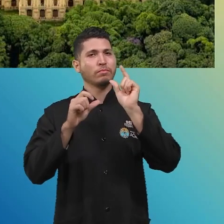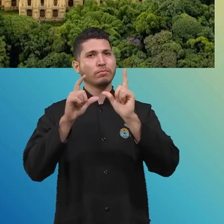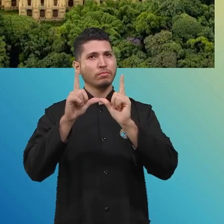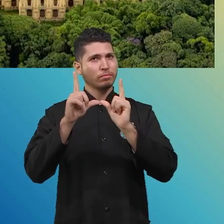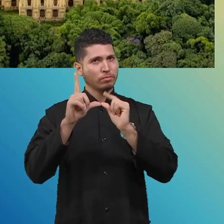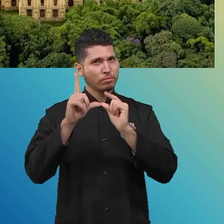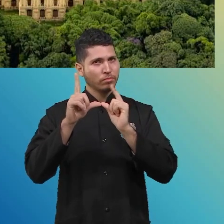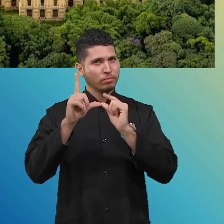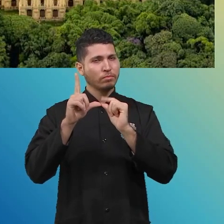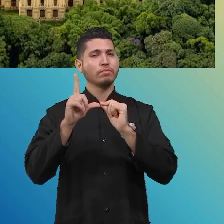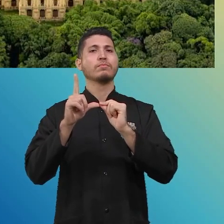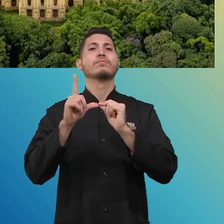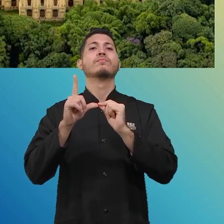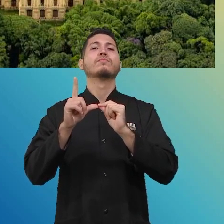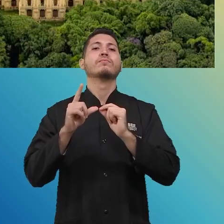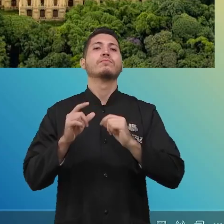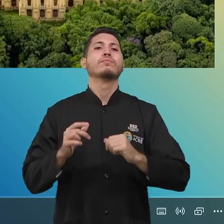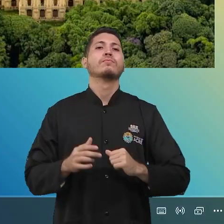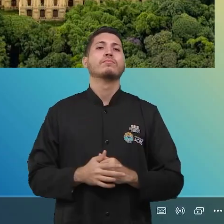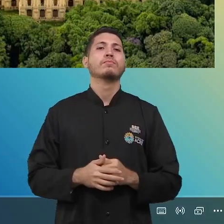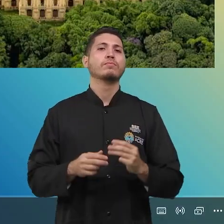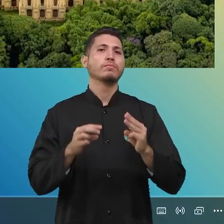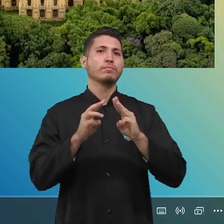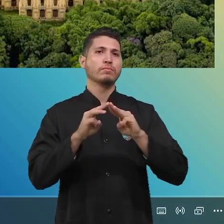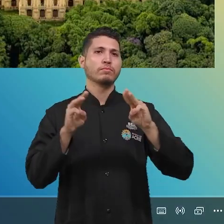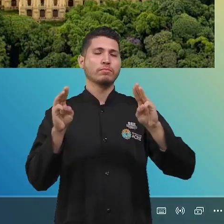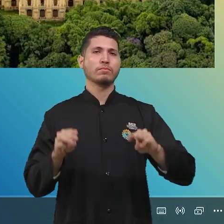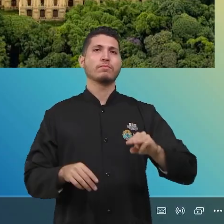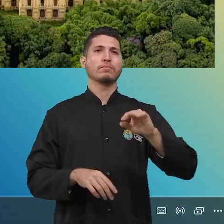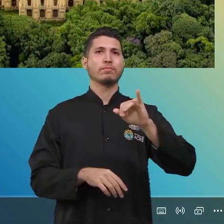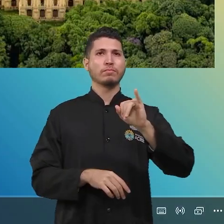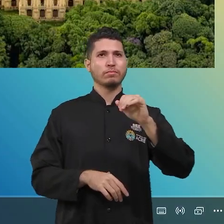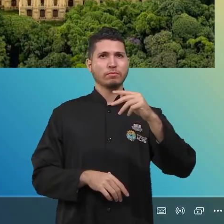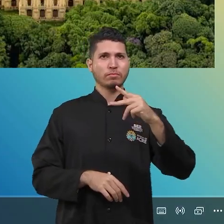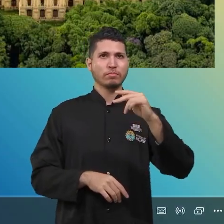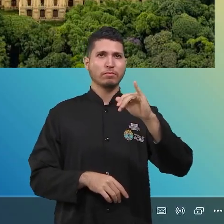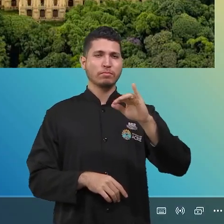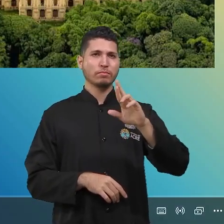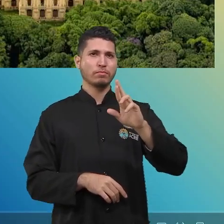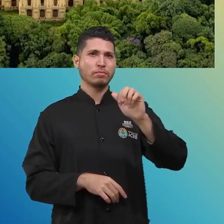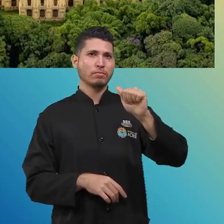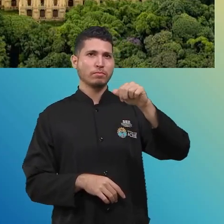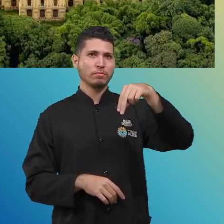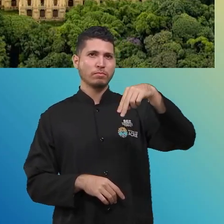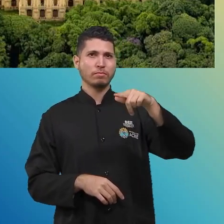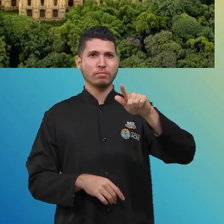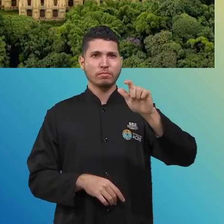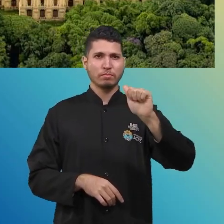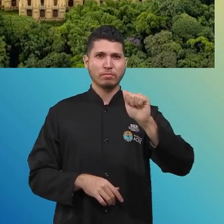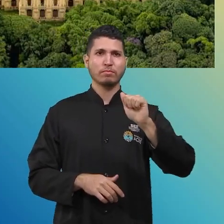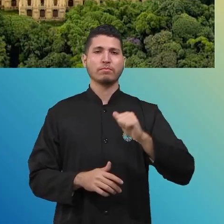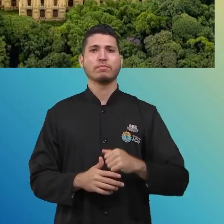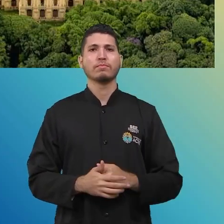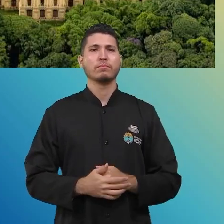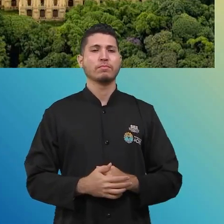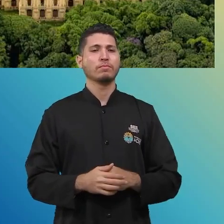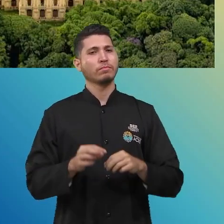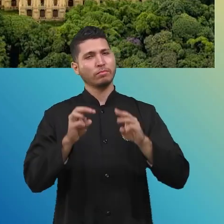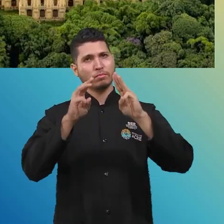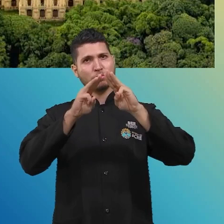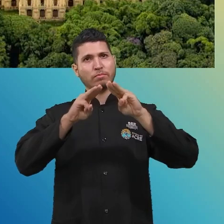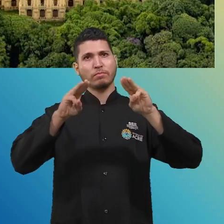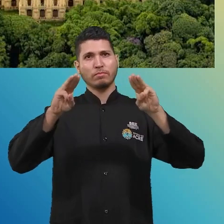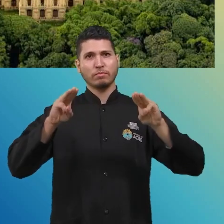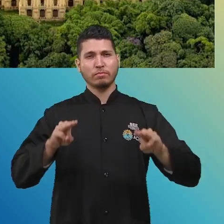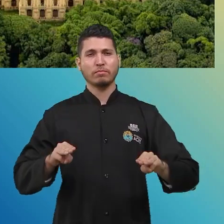plataforma o Museu do Ipiranga, porque a gente tem um outro museu para mostrar para vocês. Então, o museu, ele